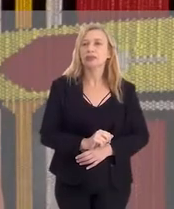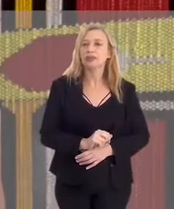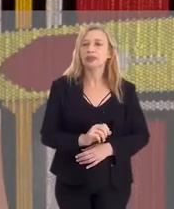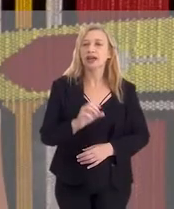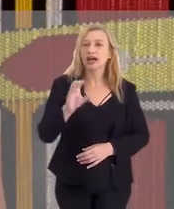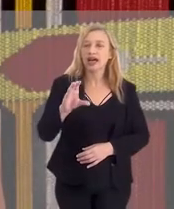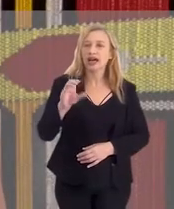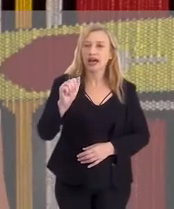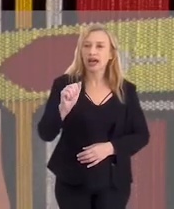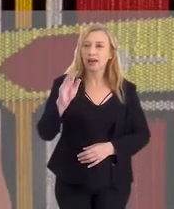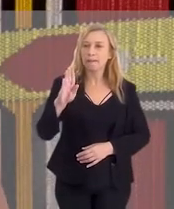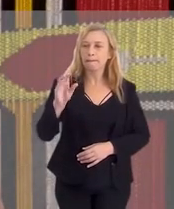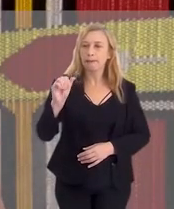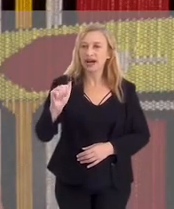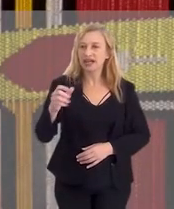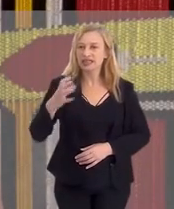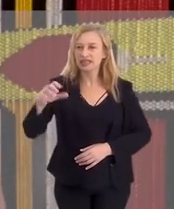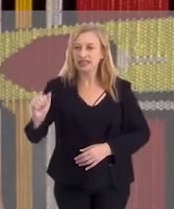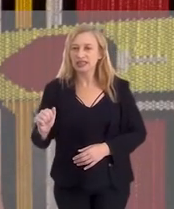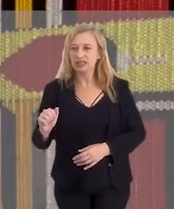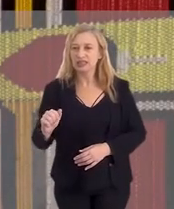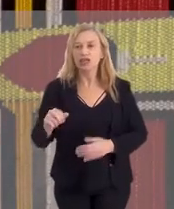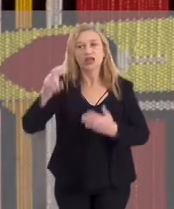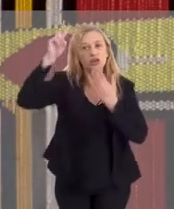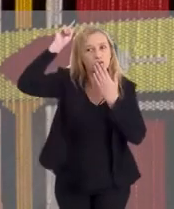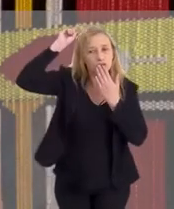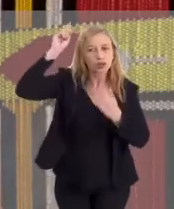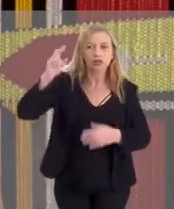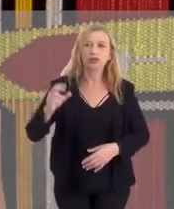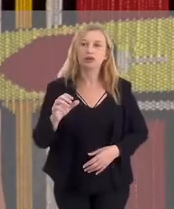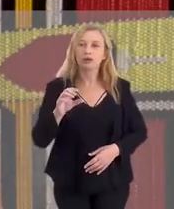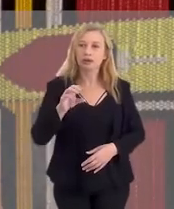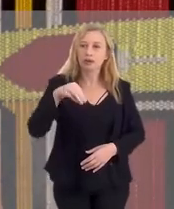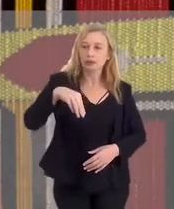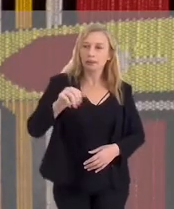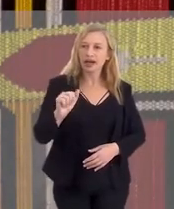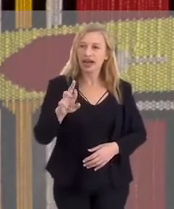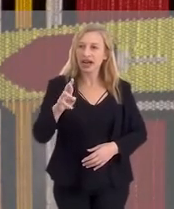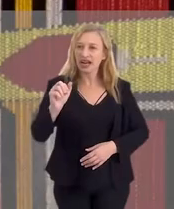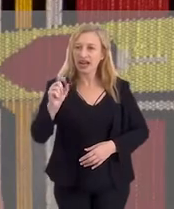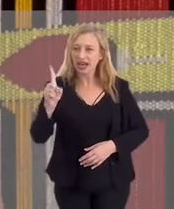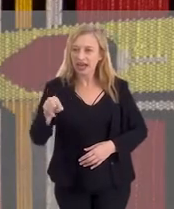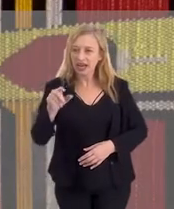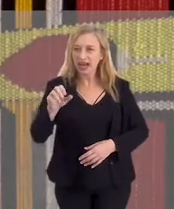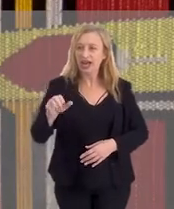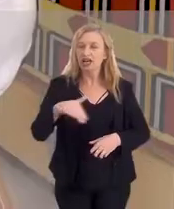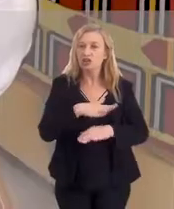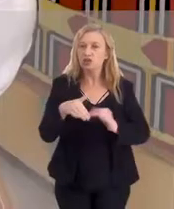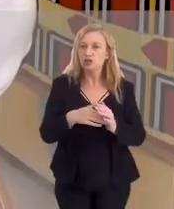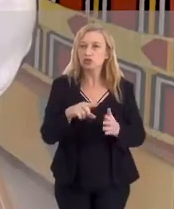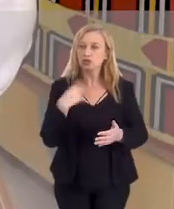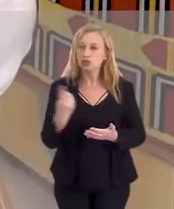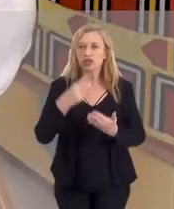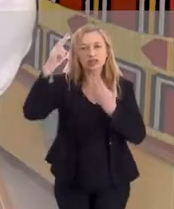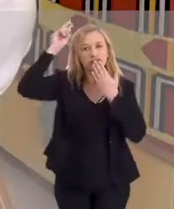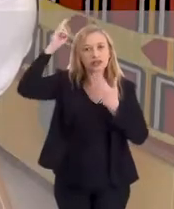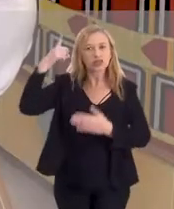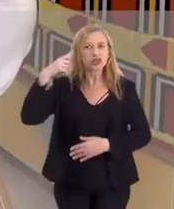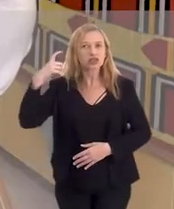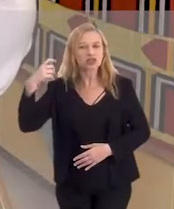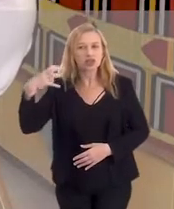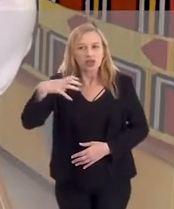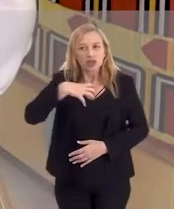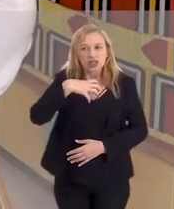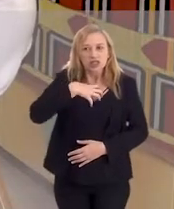ser. O xirê da cabaça, né? É. E os indígenas pelo maracá. Então, todos nós indígenas,